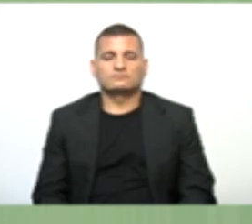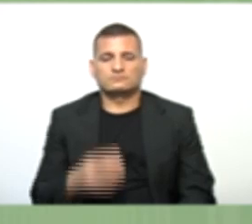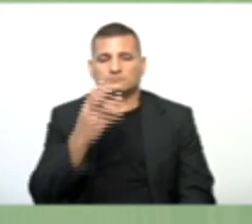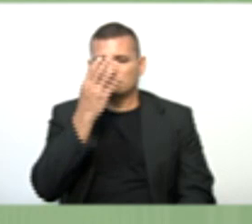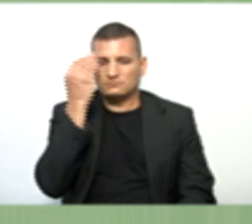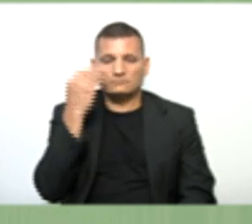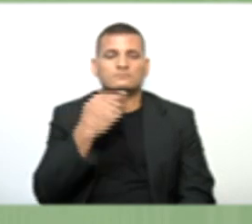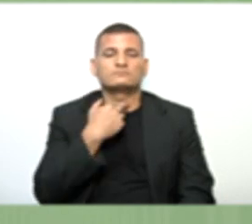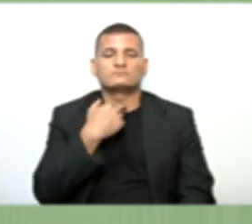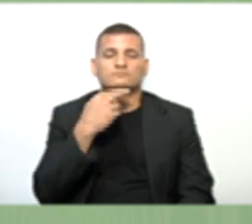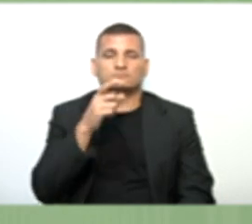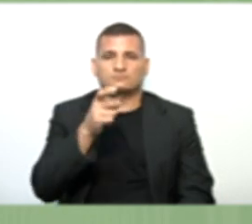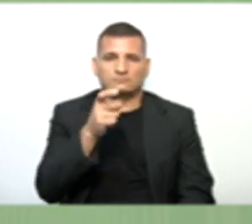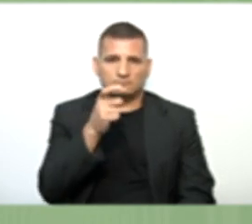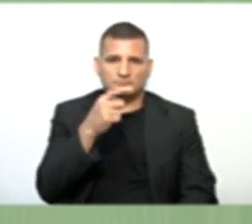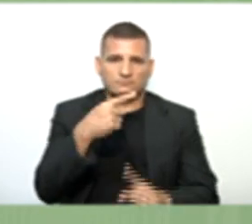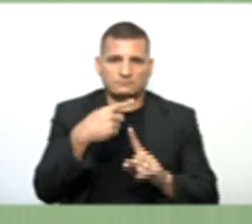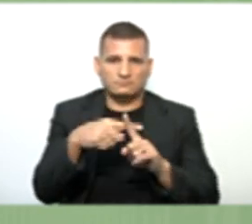esse último comando.